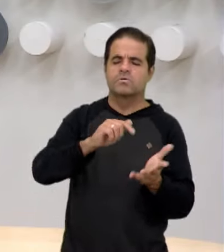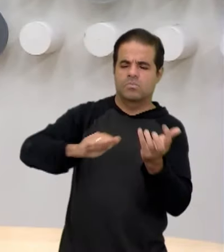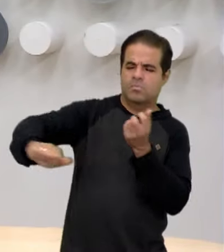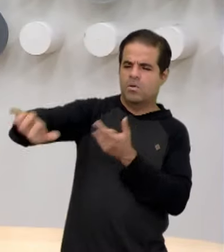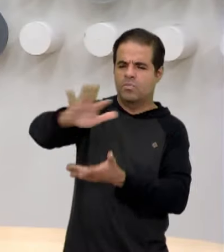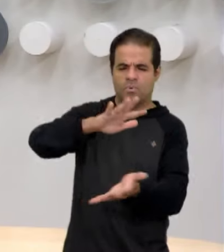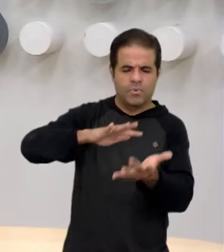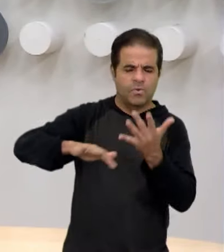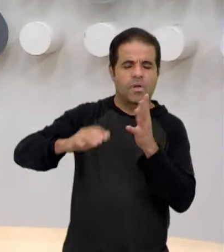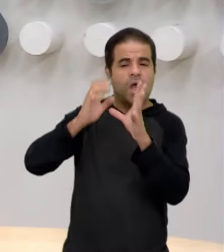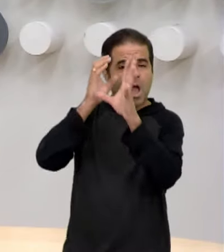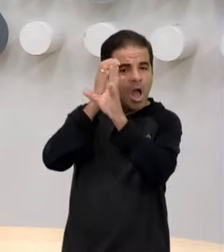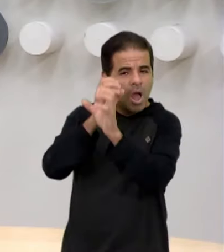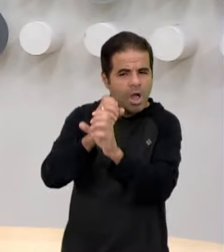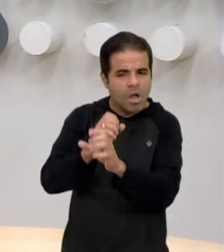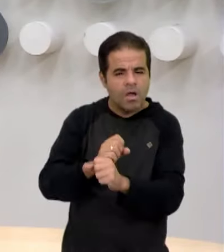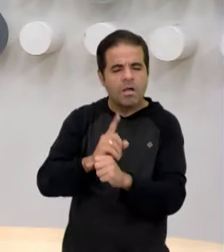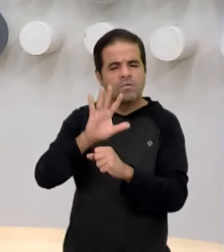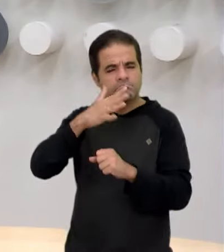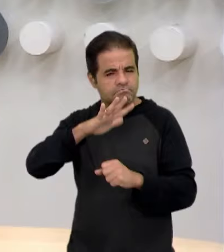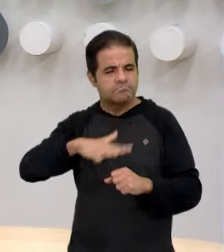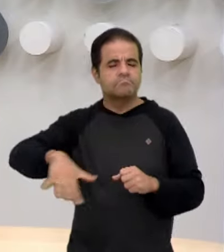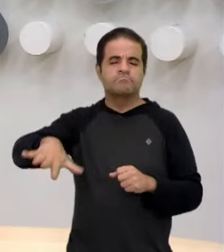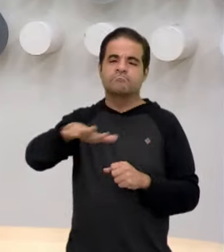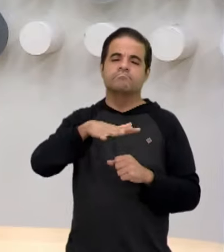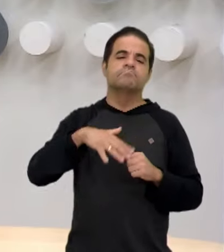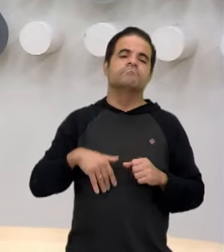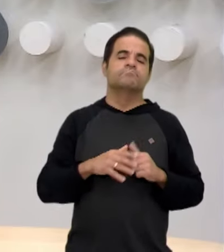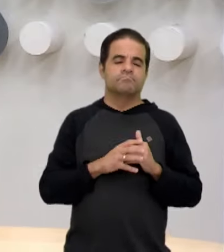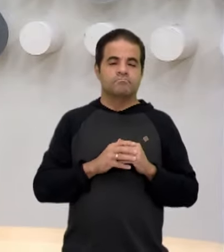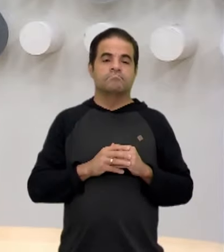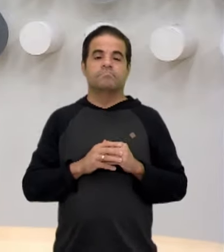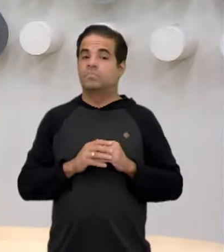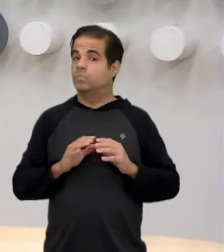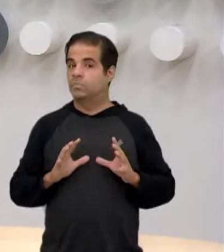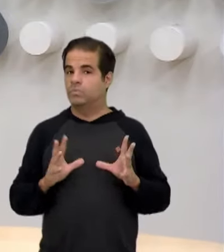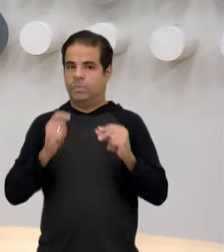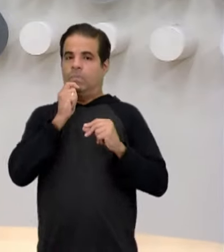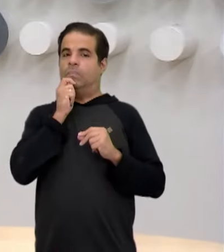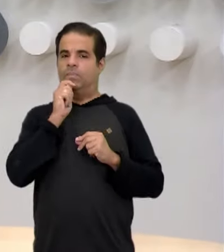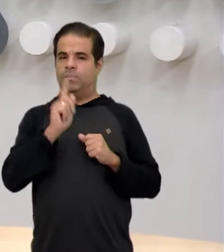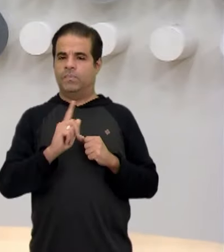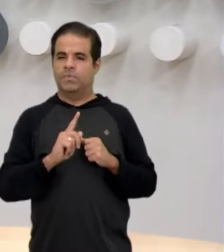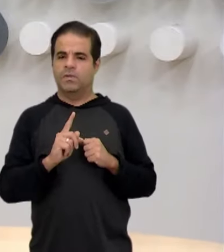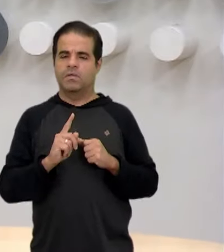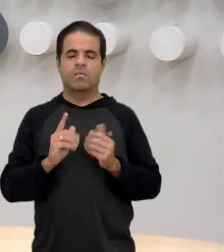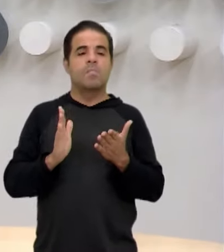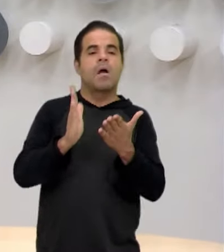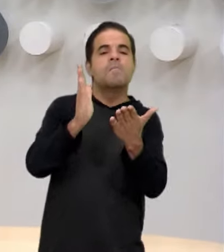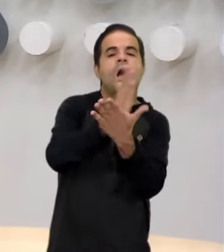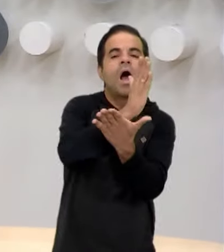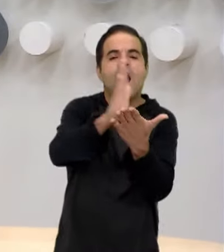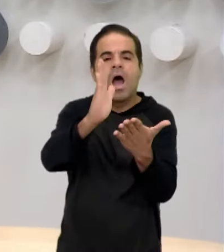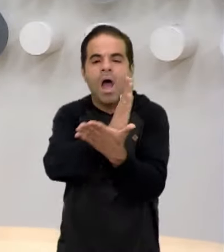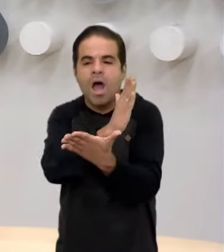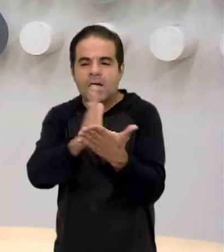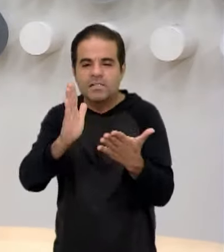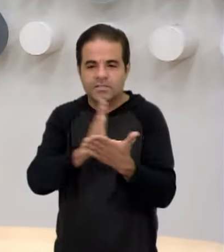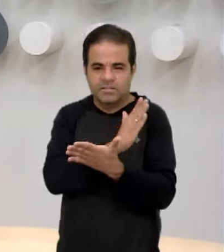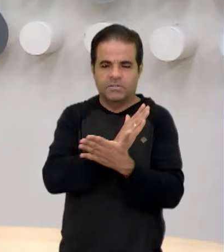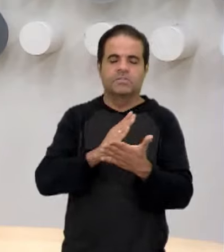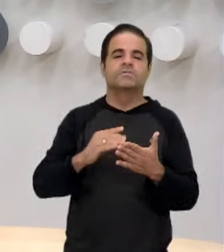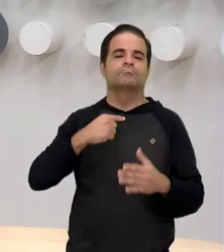fazem os cálculos para cair mais ou menos aí nessa área. Tá? Não todos, mas uma parte deles aí nesse